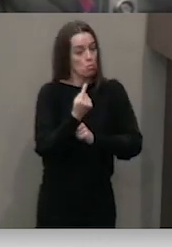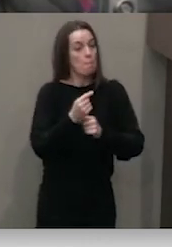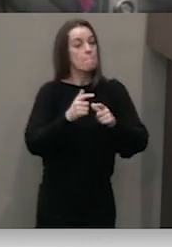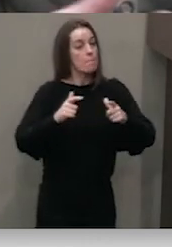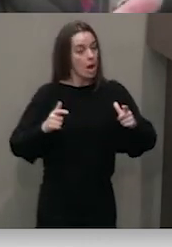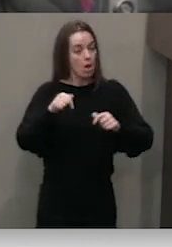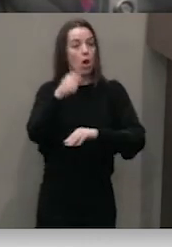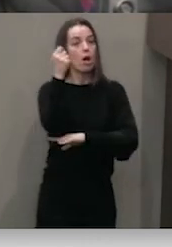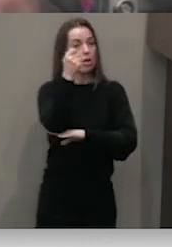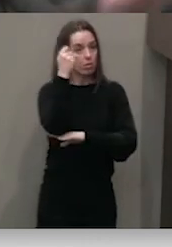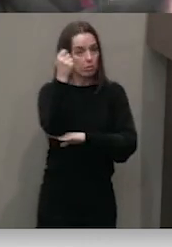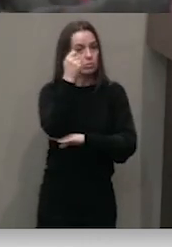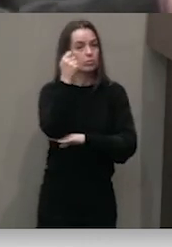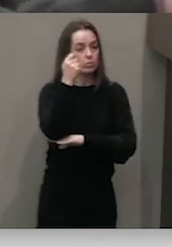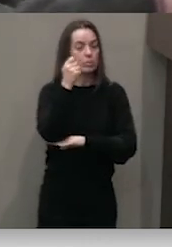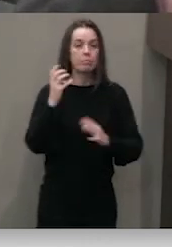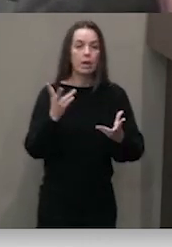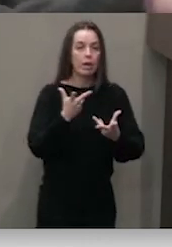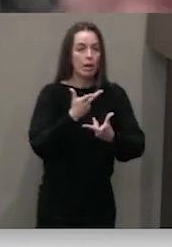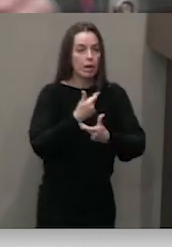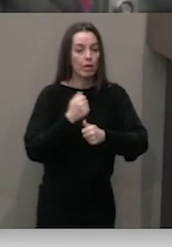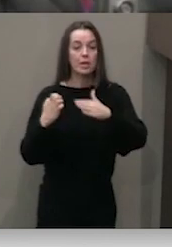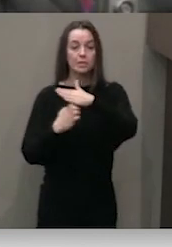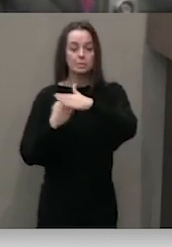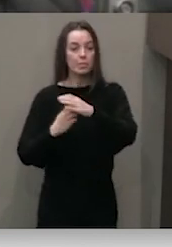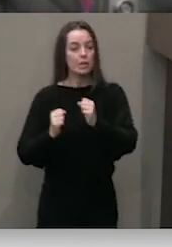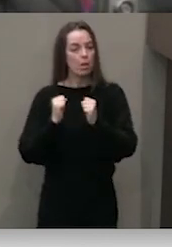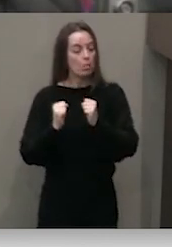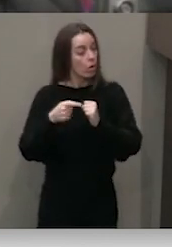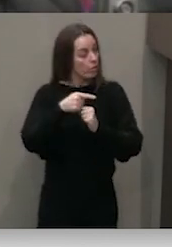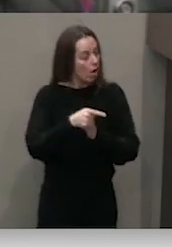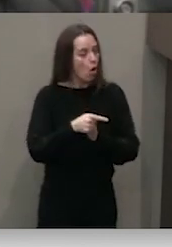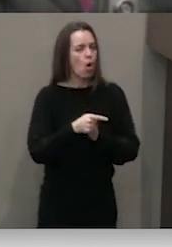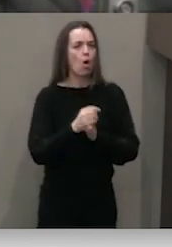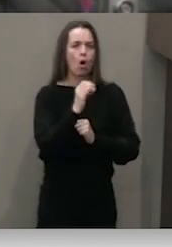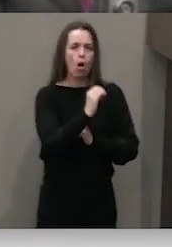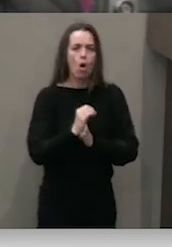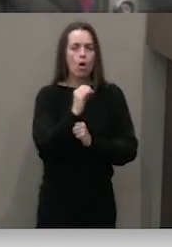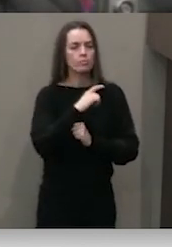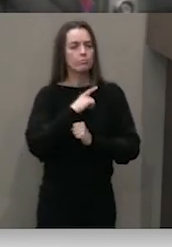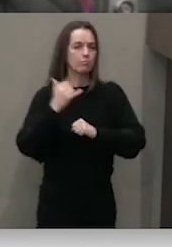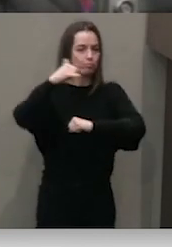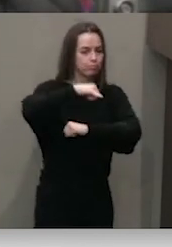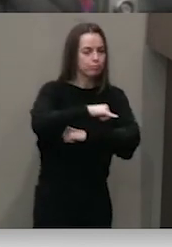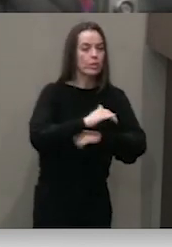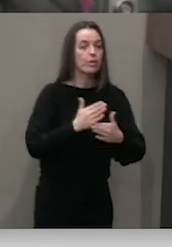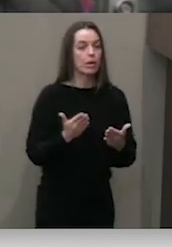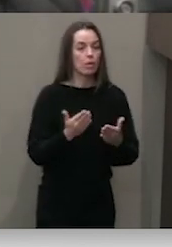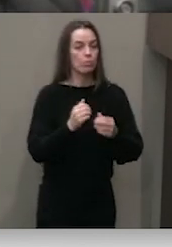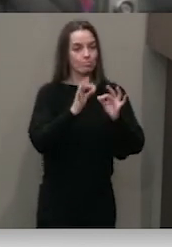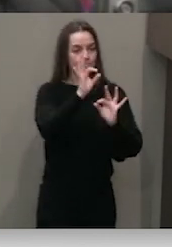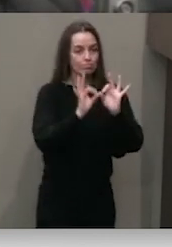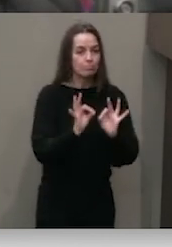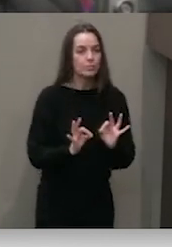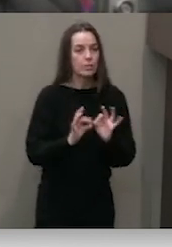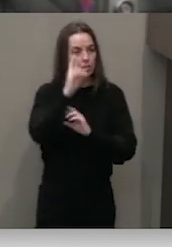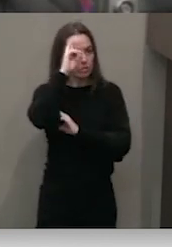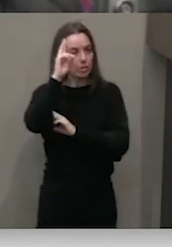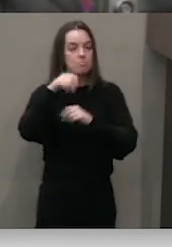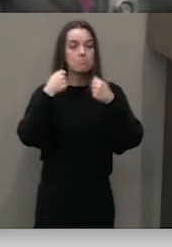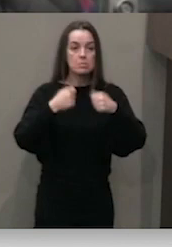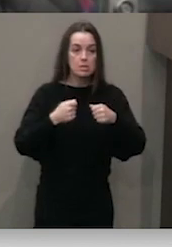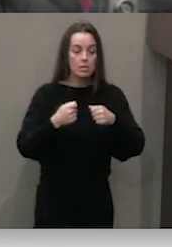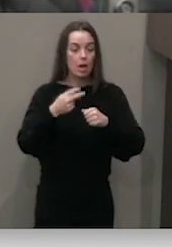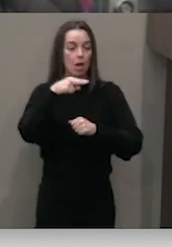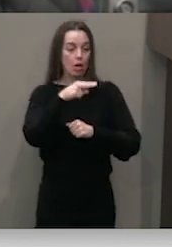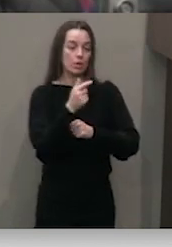as pessoas, mas para as empresas virem se estabelecer aqui e ter uma segurança. Então, o plano diretor, secretário Giese, precisa sim ser um pouquinho